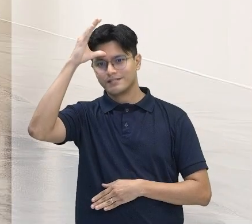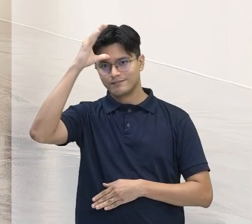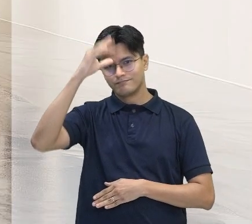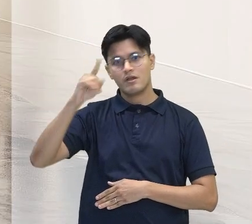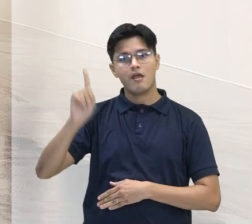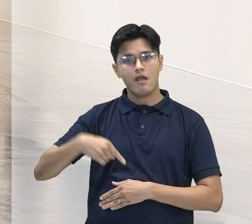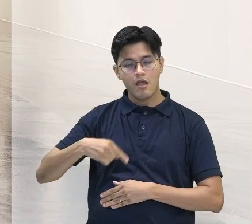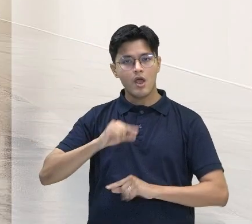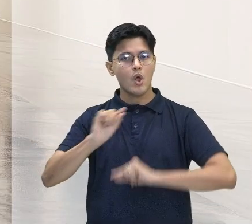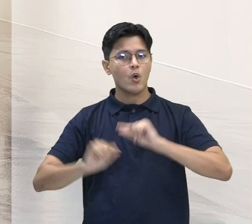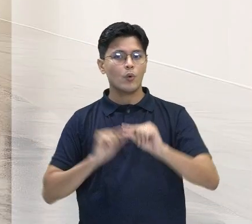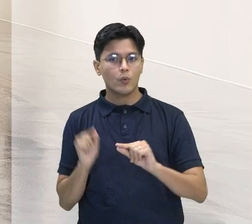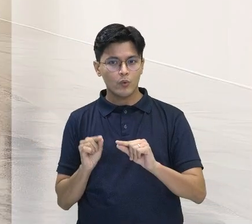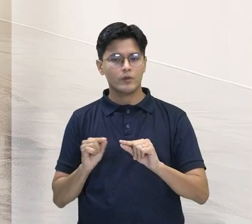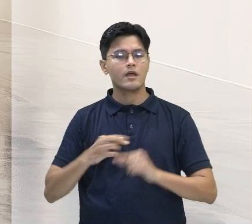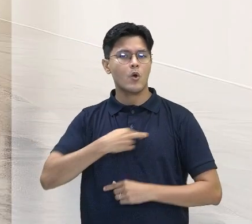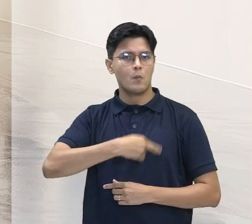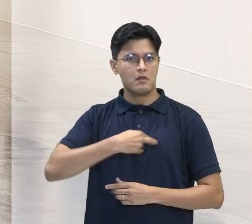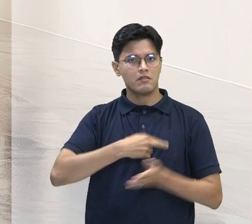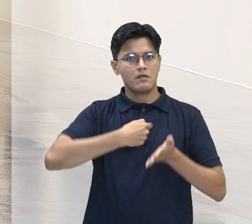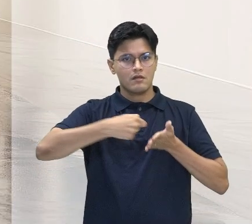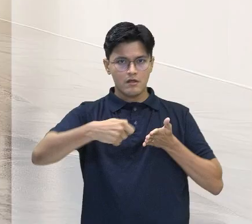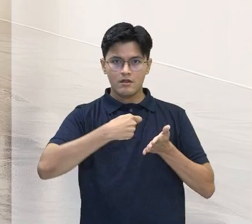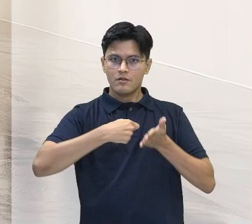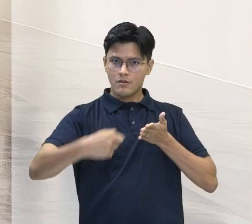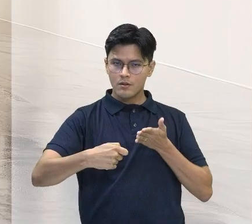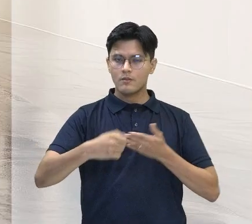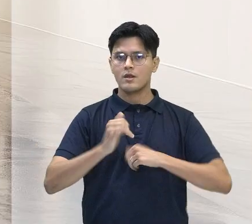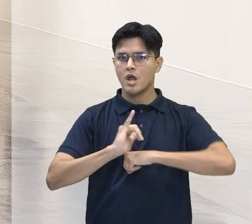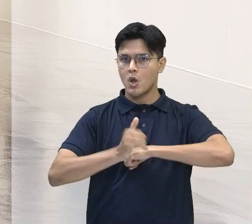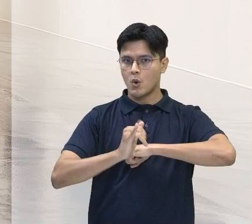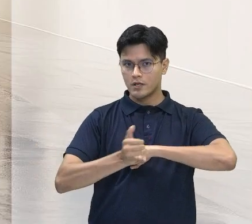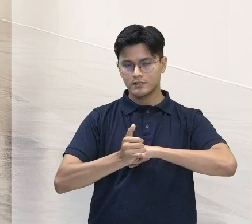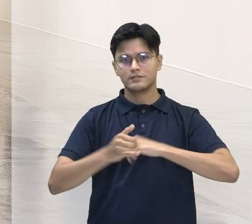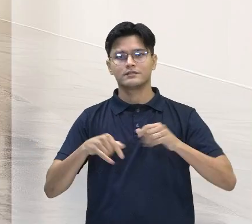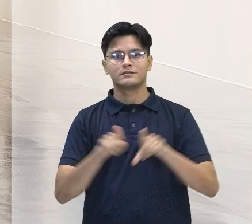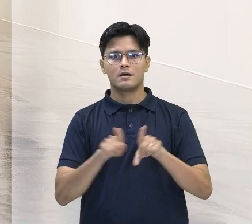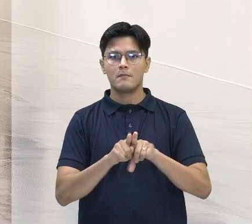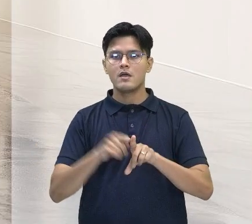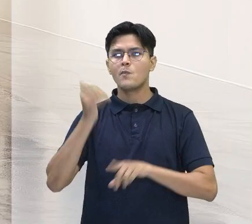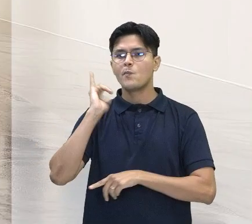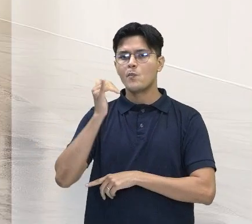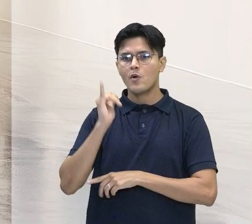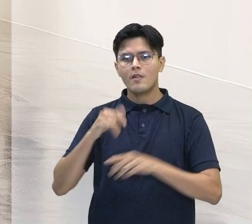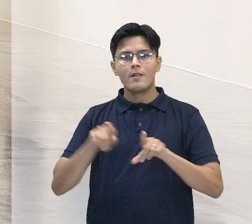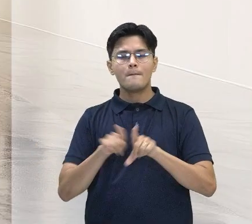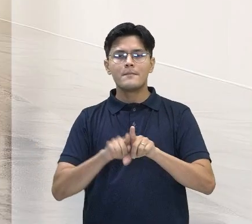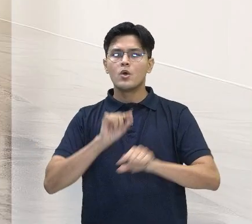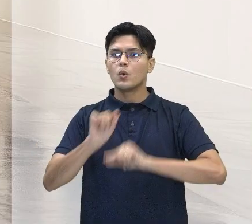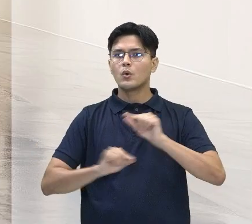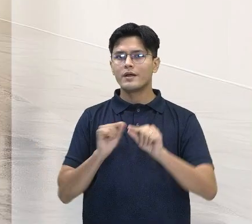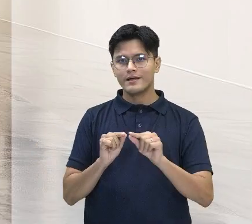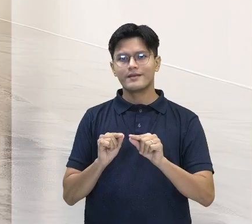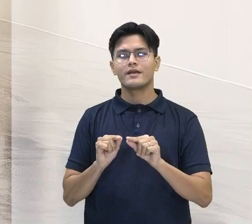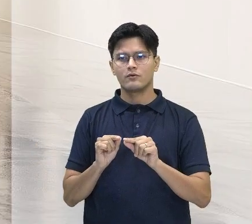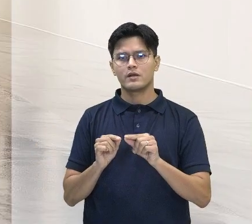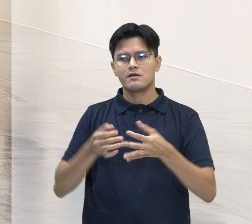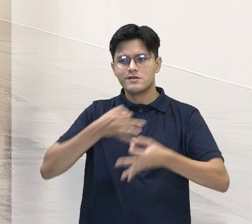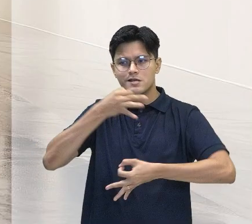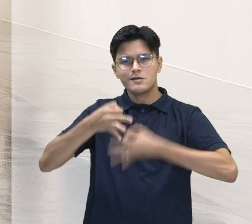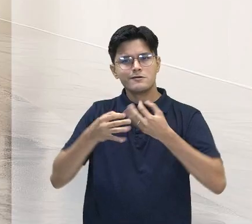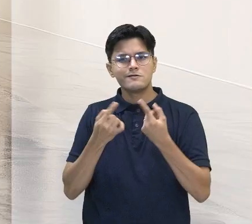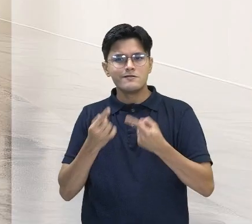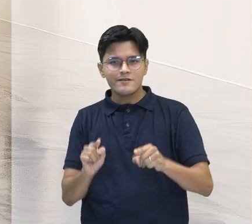contista, cronista, dramaturgo, poeta e crítico literário. Foi o fundador e primeiro presidente